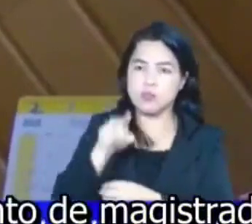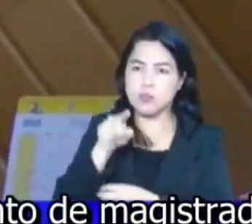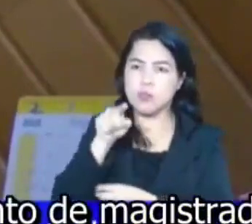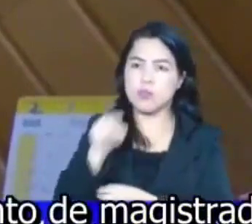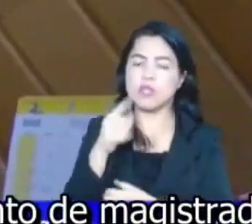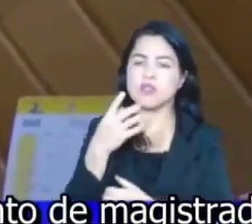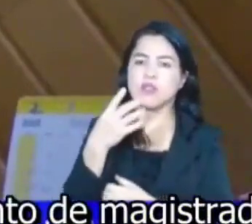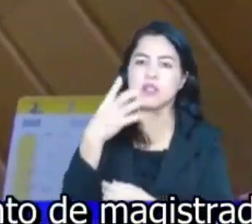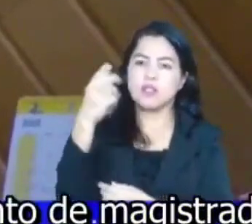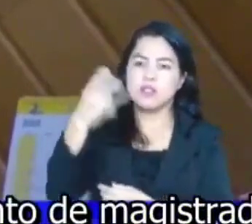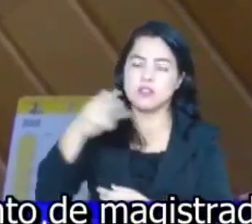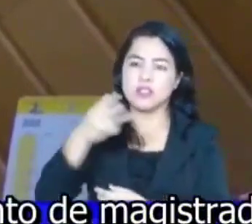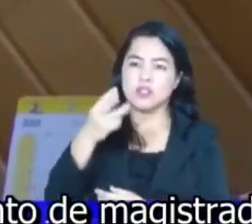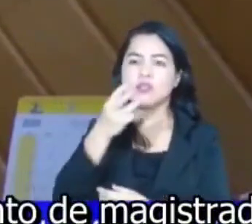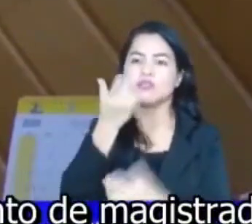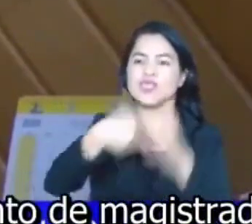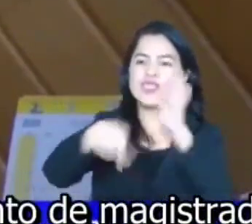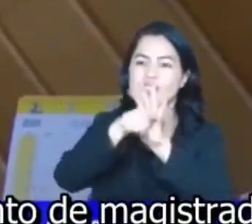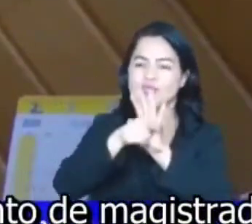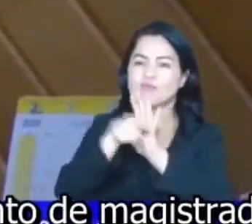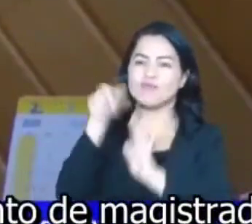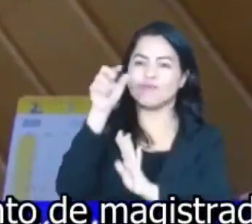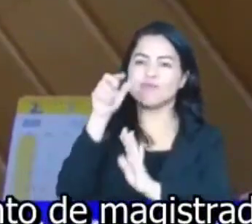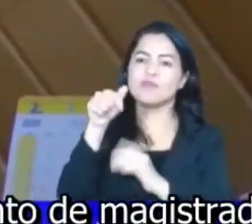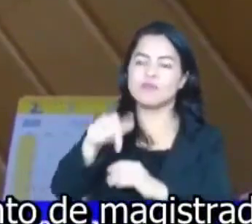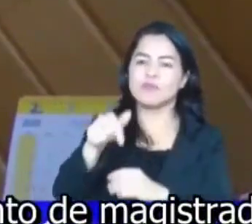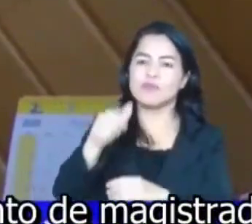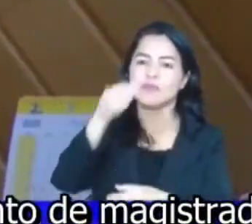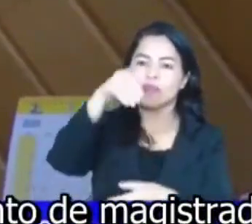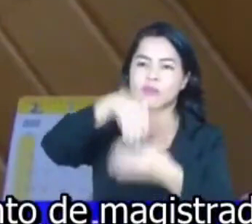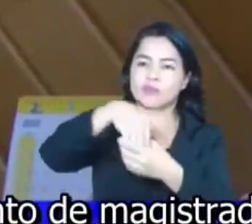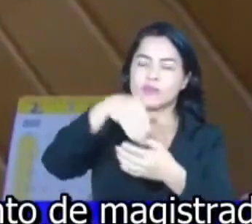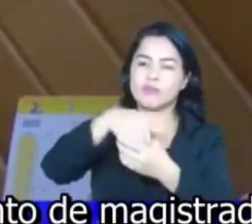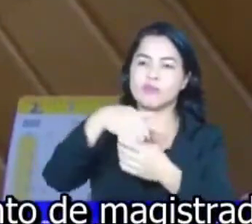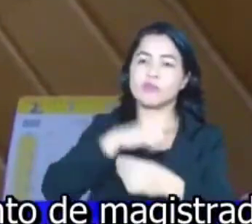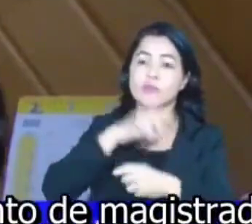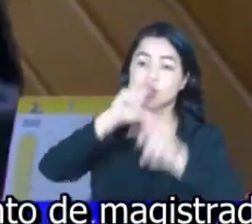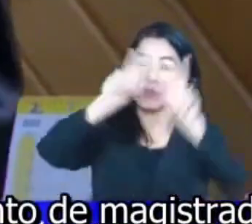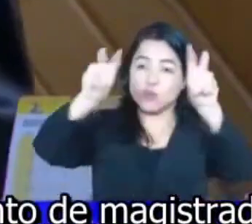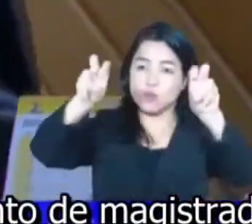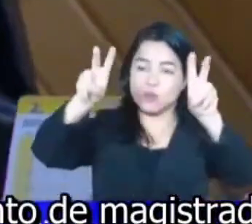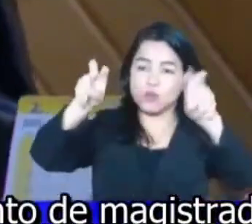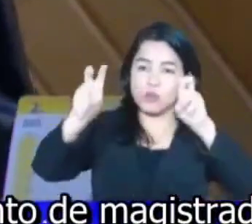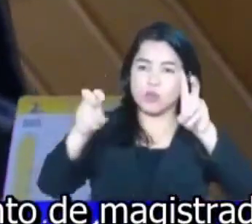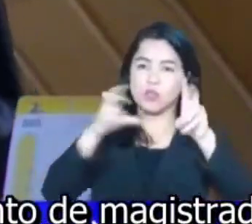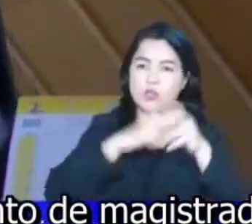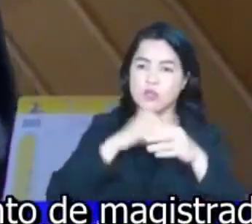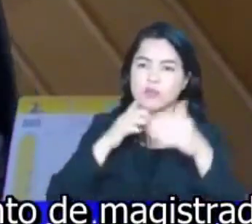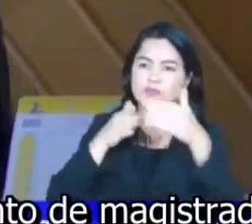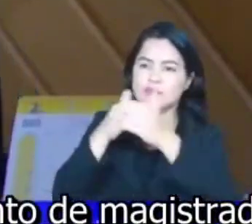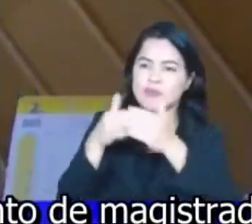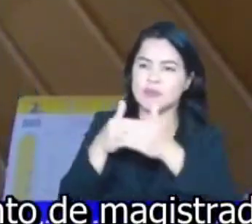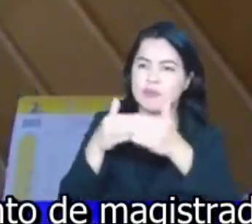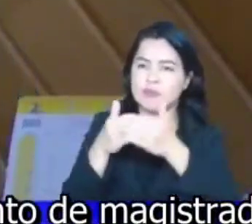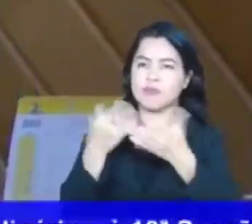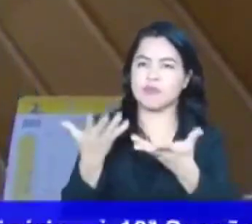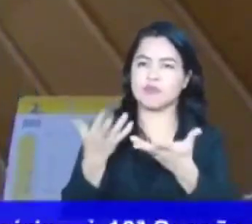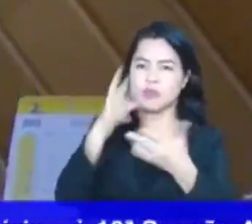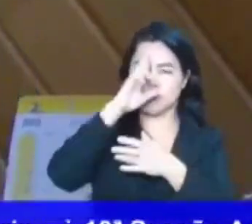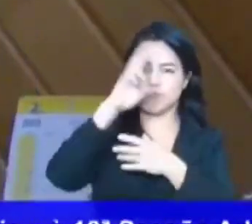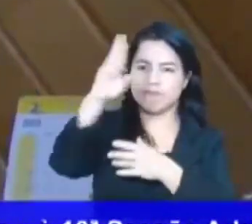do Código Eleitoral, tema que versa sobre situação de impedimento de